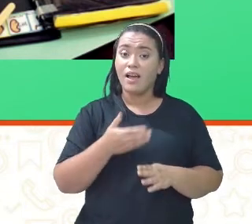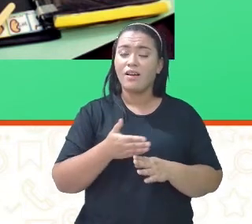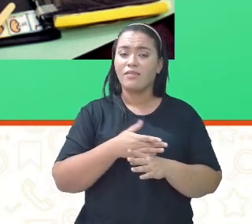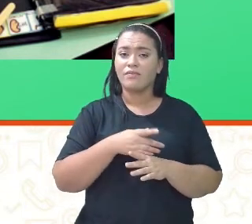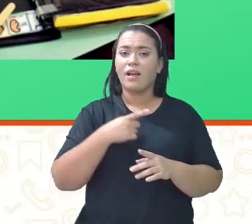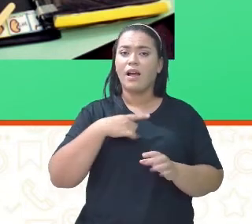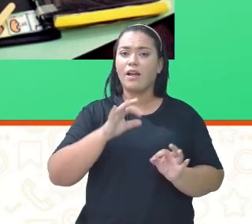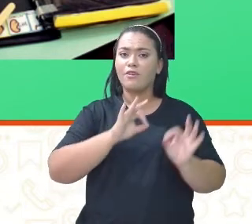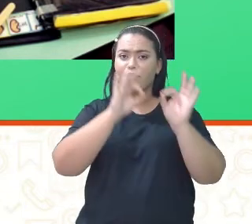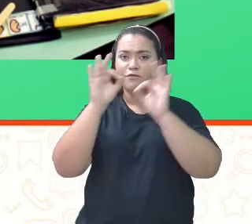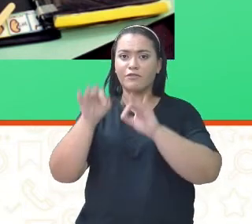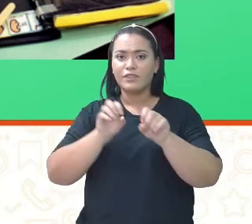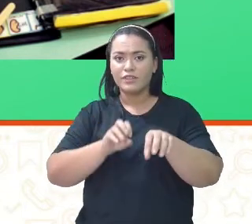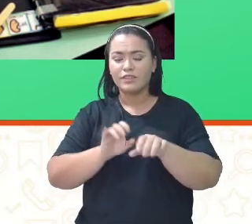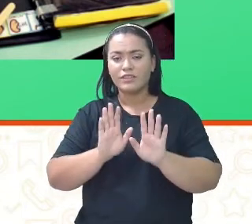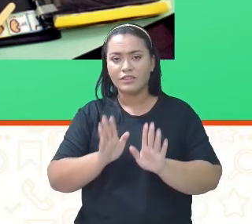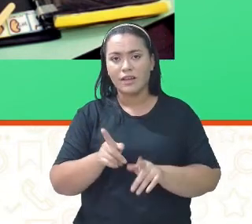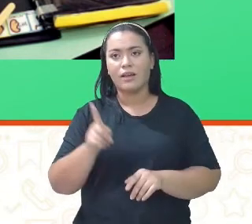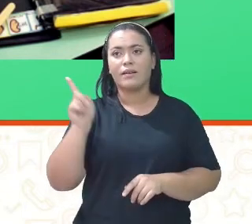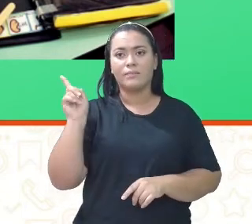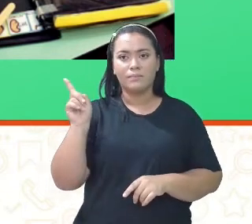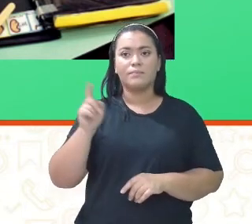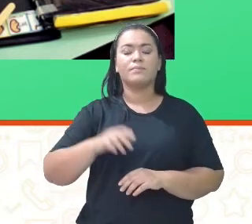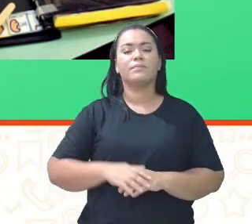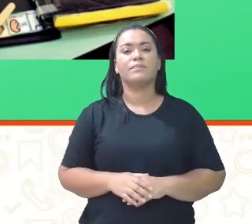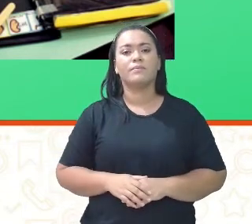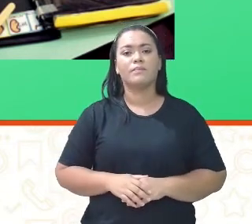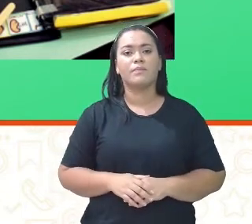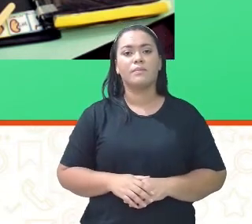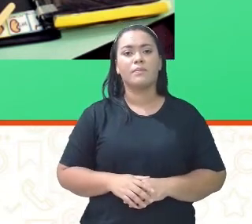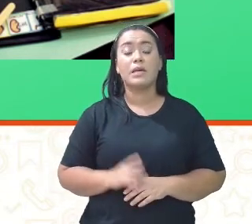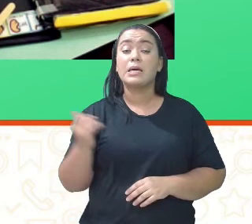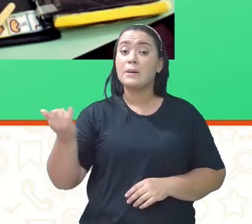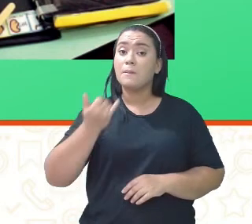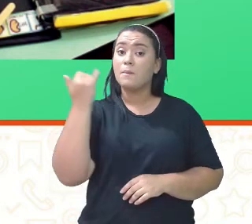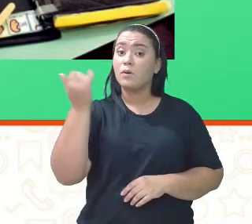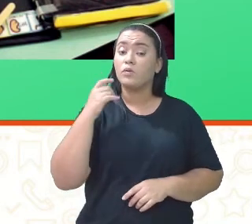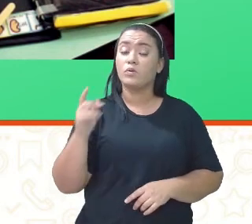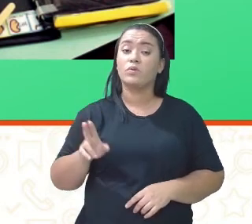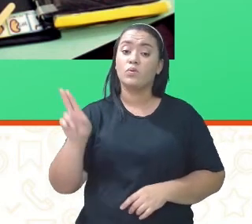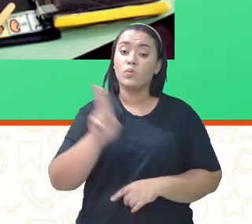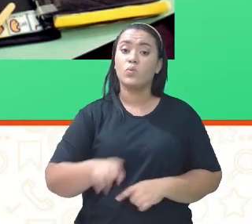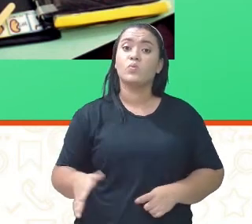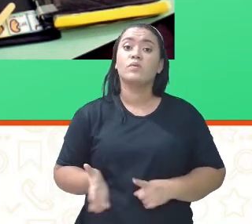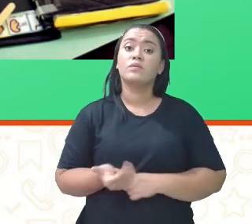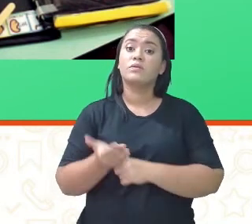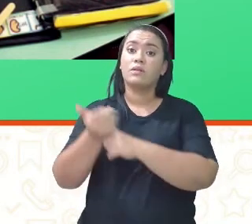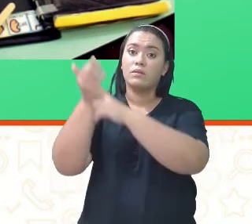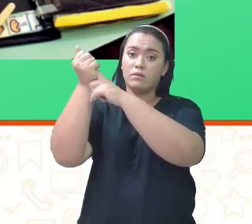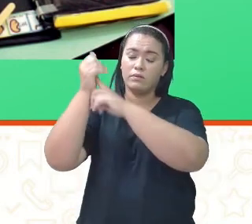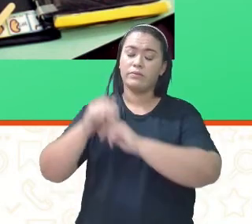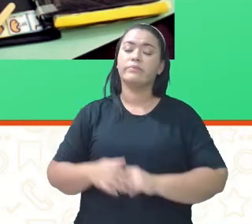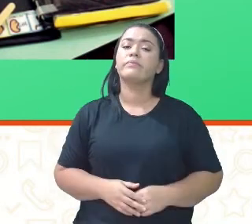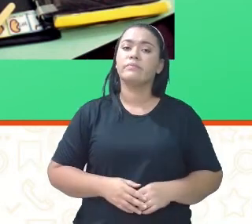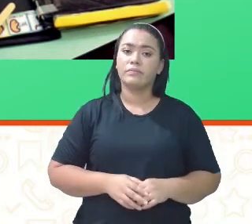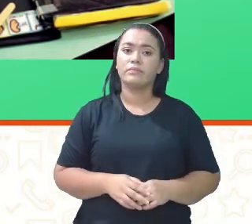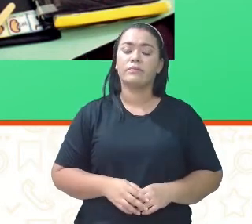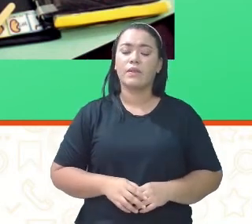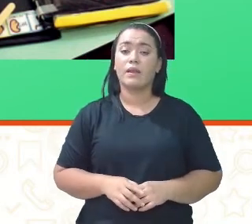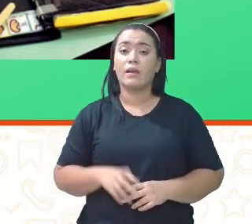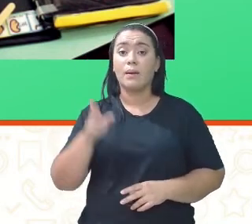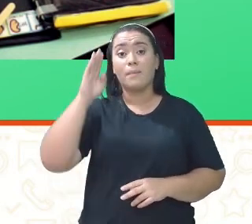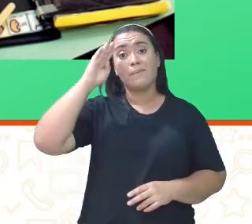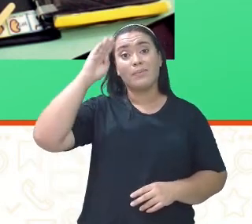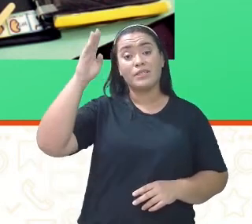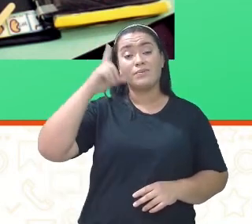volta lá alguns vídeos e procura. Então, é importante o uso da tecnologia assistiva, principalmente nos